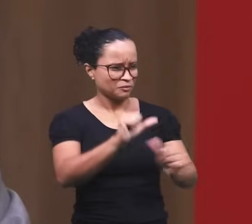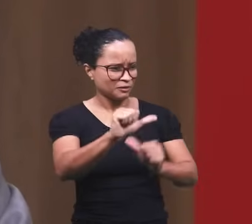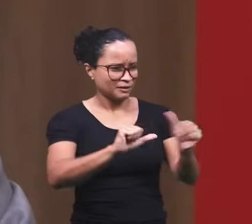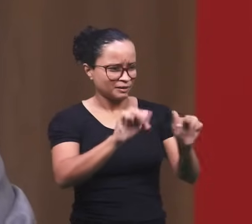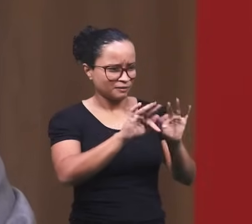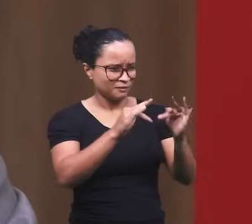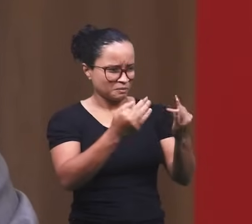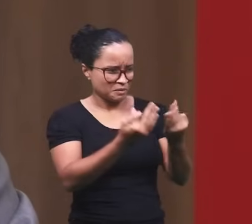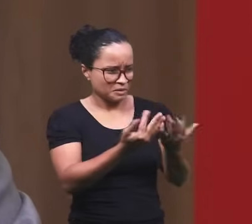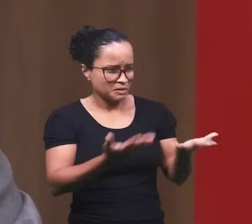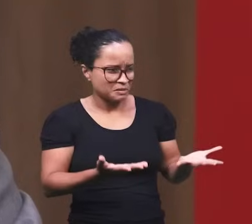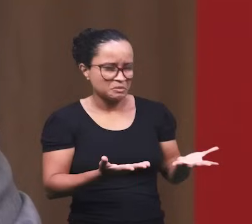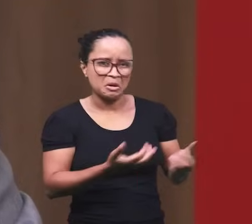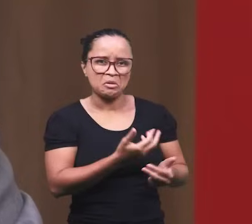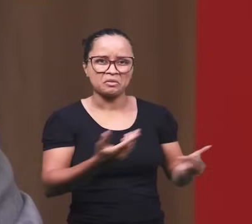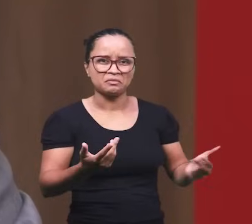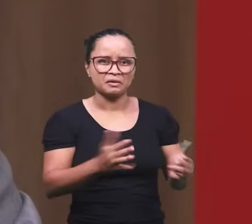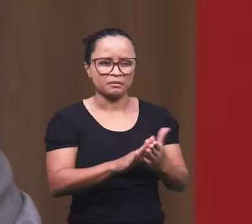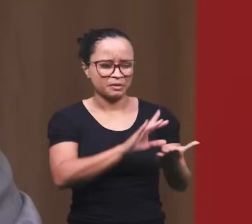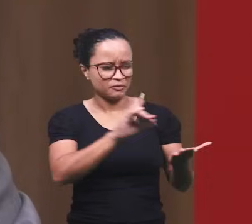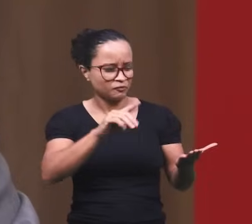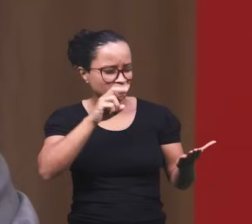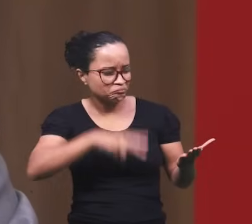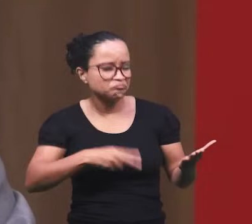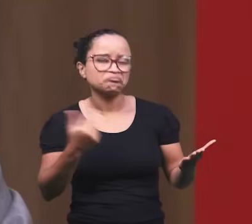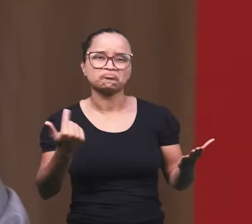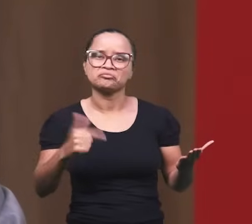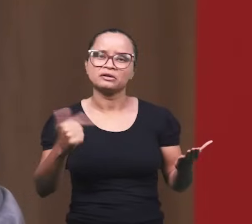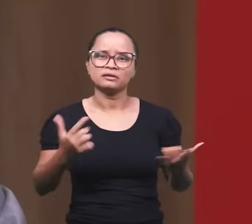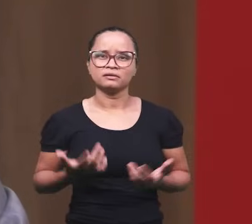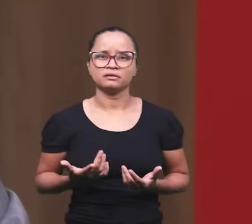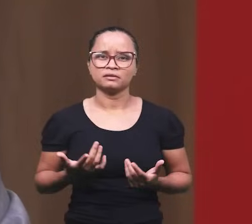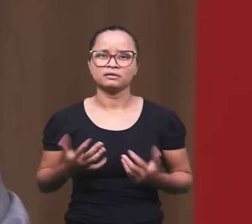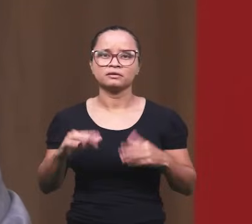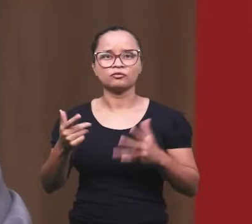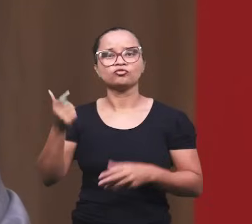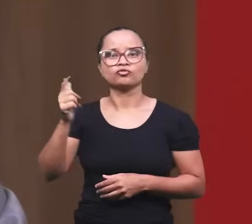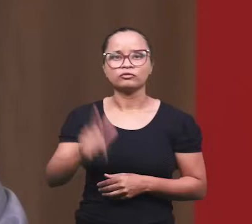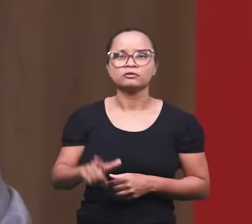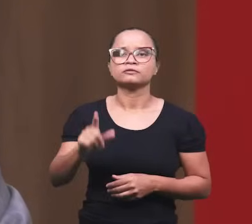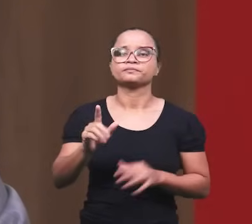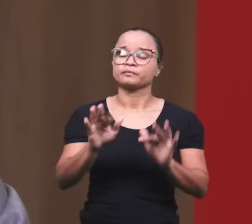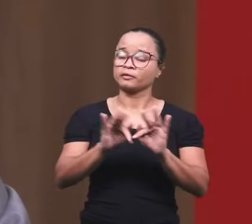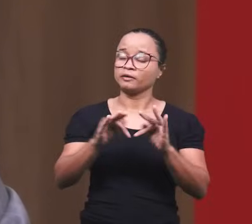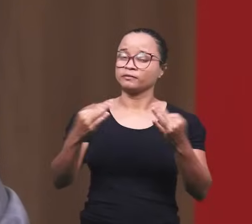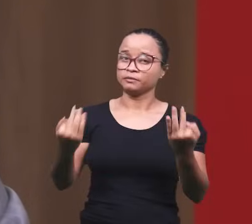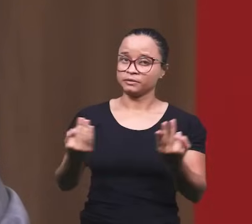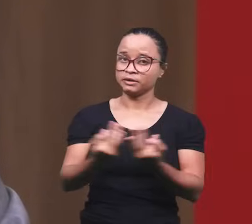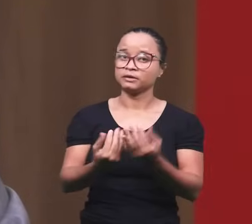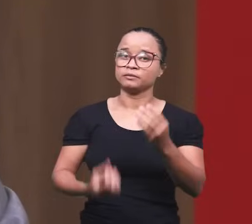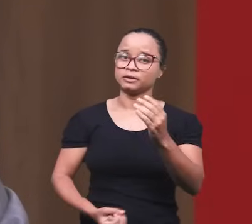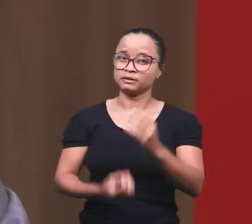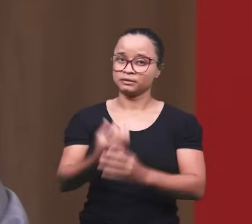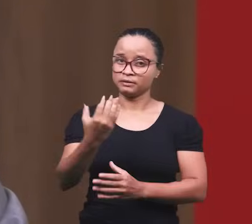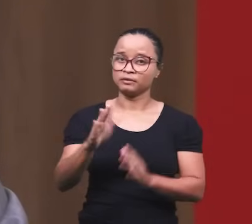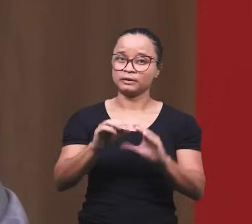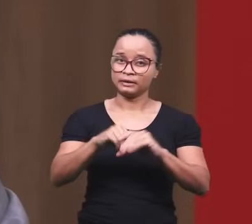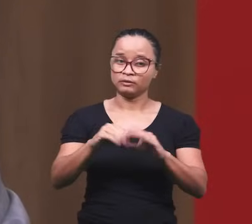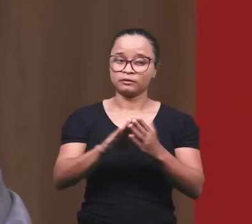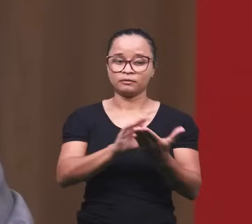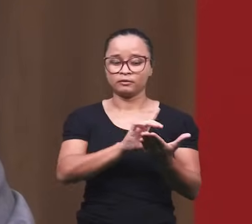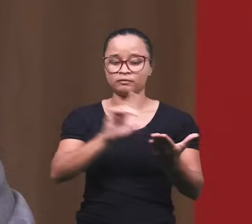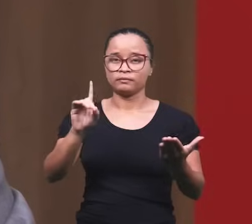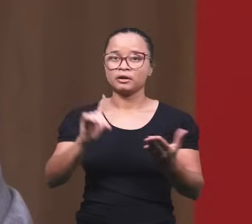família numa coisa que não é bíblico e nós aqui voltamos a dizer a família ela tem uma origem